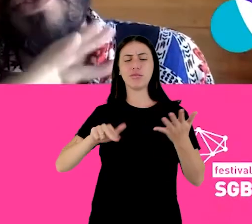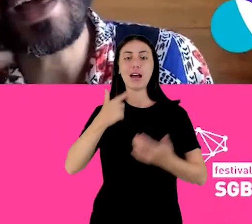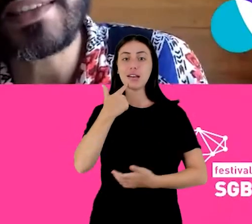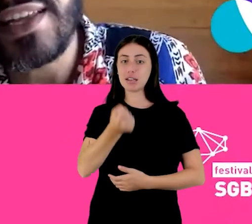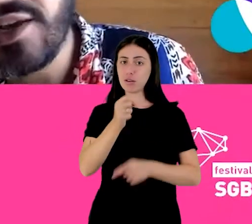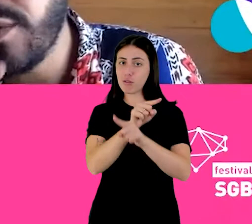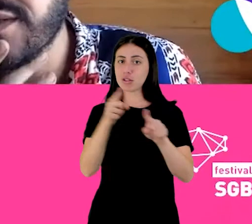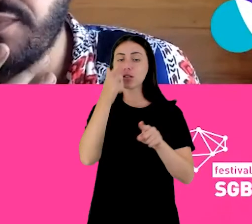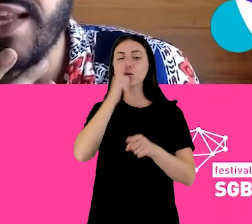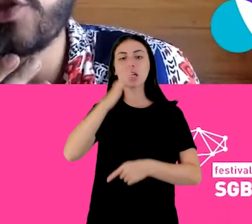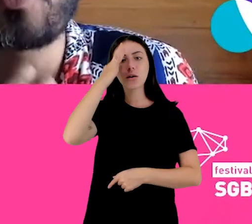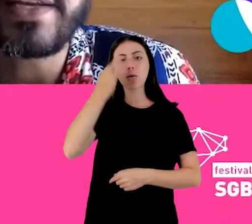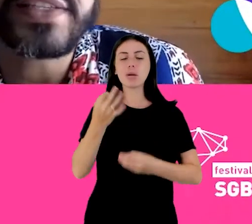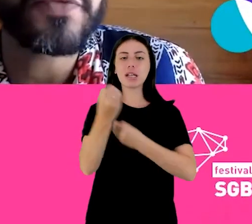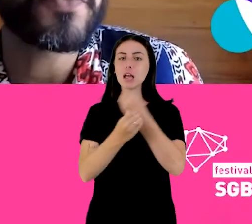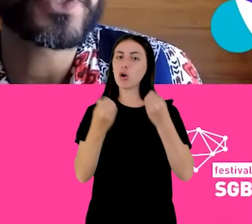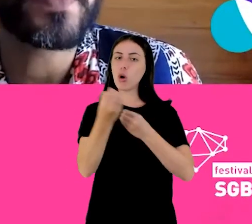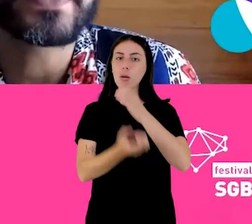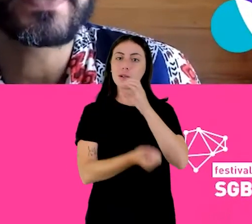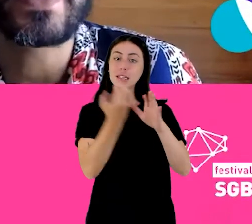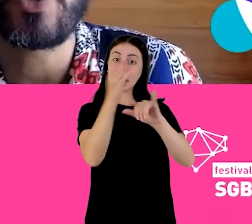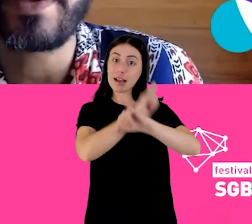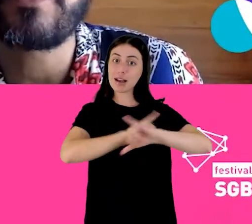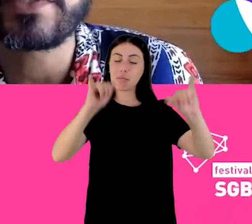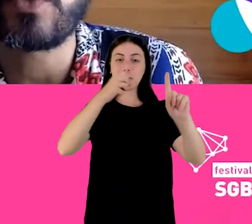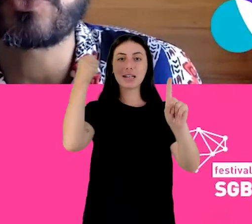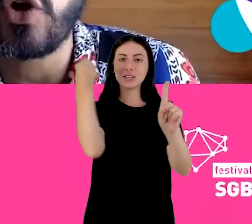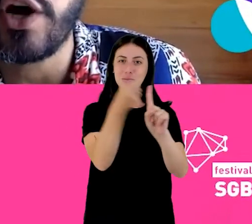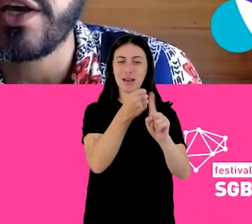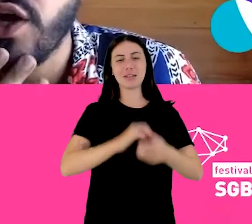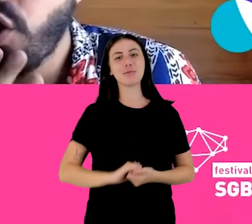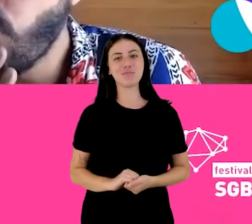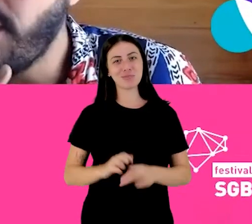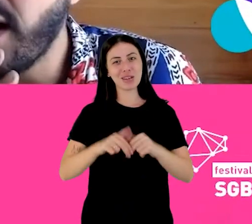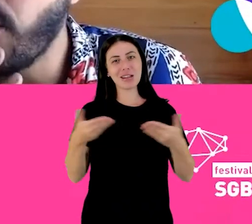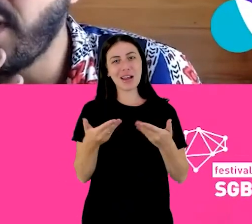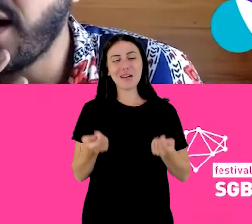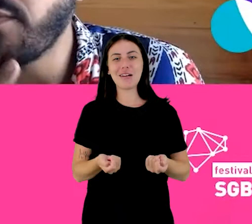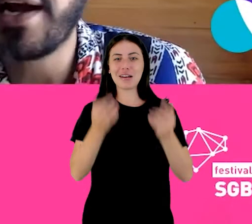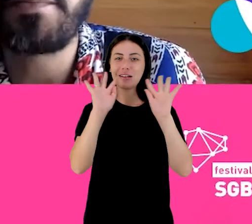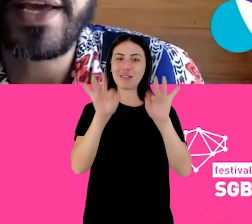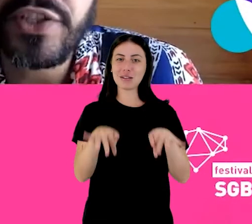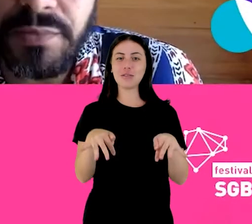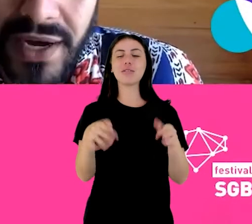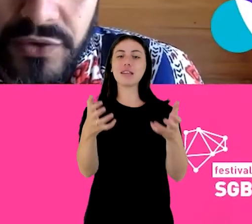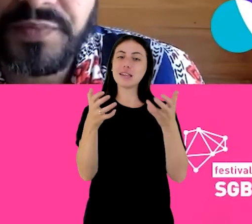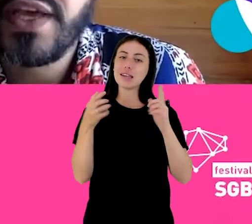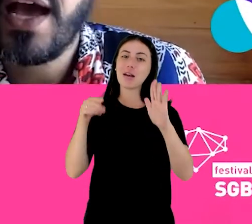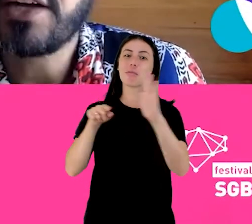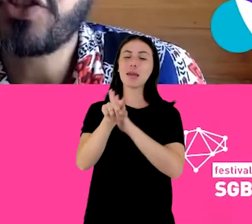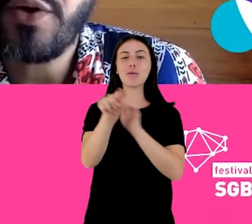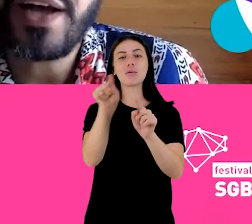Então, tem várias línguas, ele é super acessível e você começa a entender como é que você constrói uma campanha de